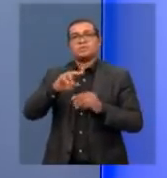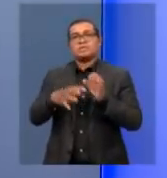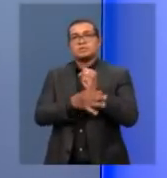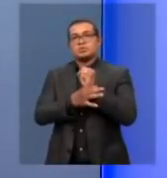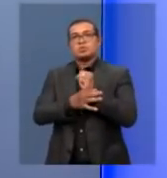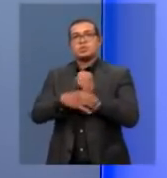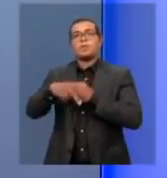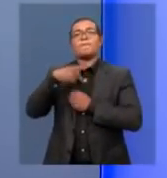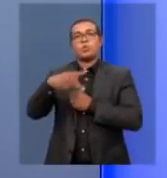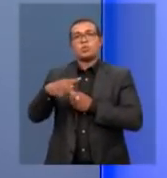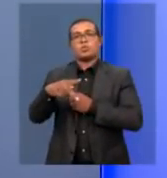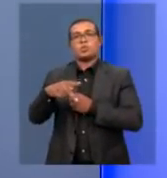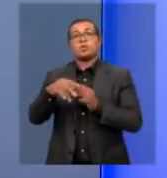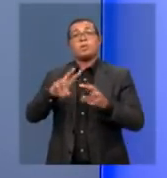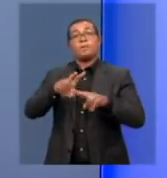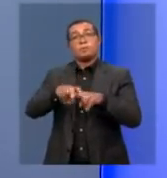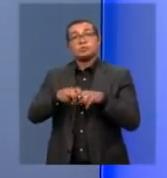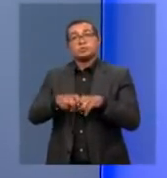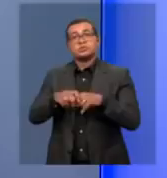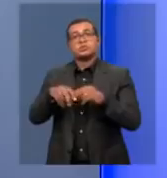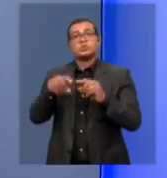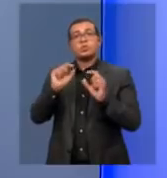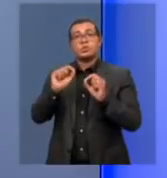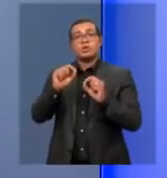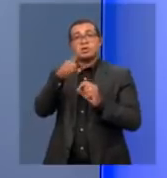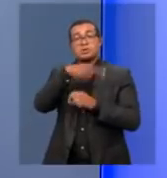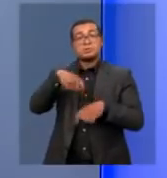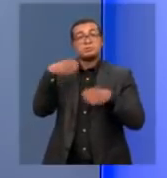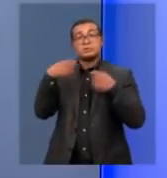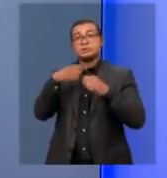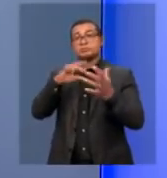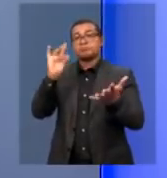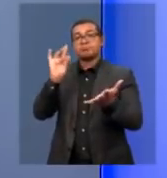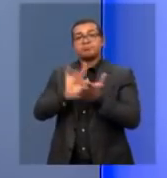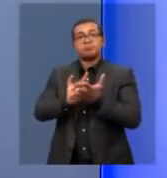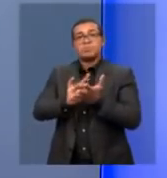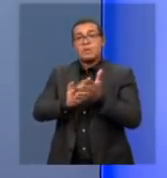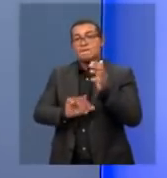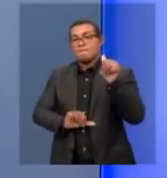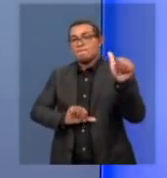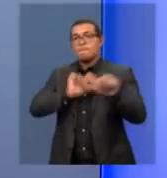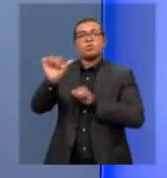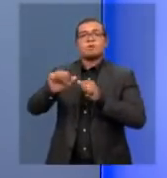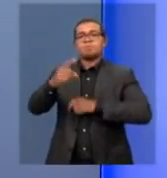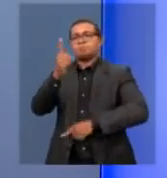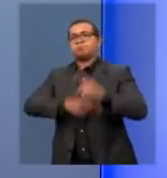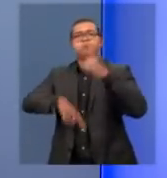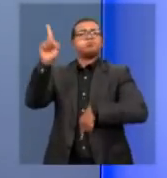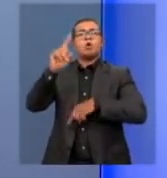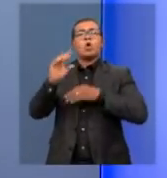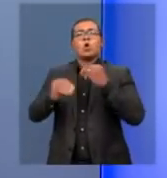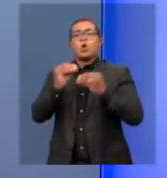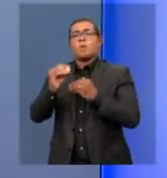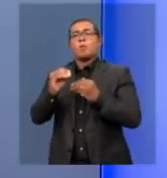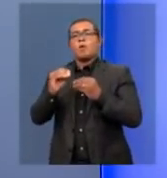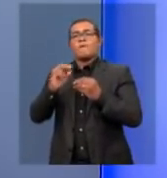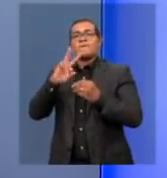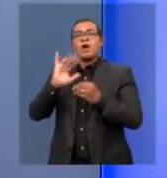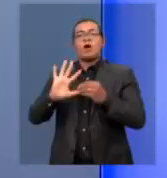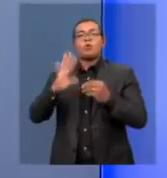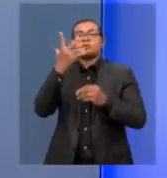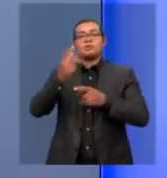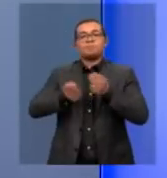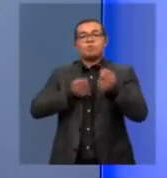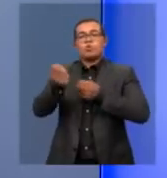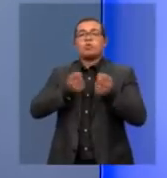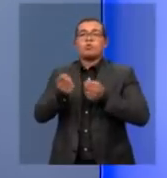fortalecimento do serviço para isso nós precisamos alterar de forma radical o modelo de desenvolvimento econômico do estado espírito